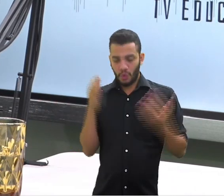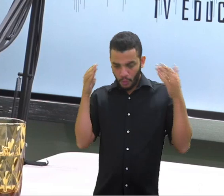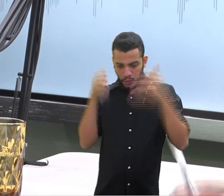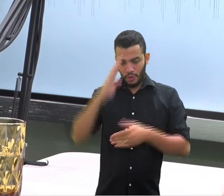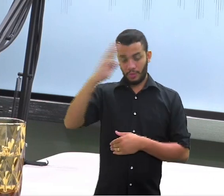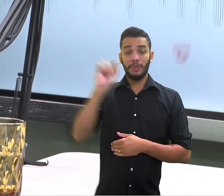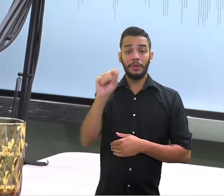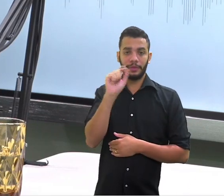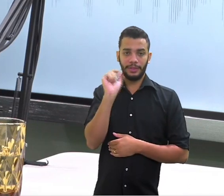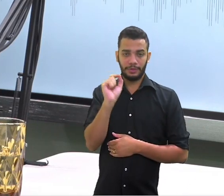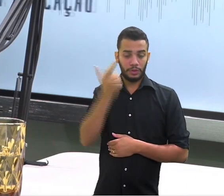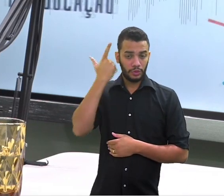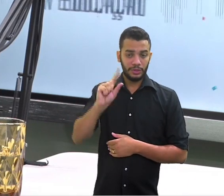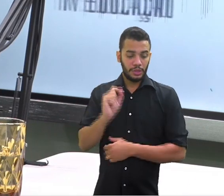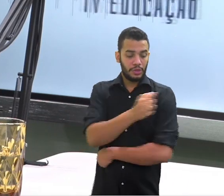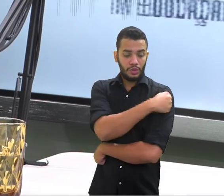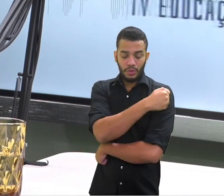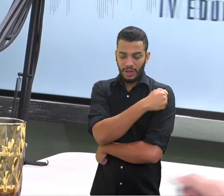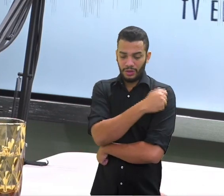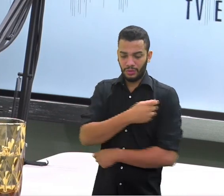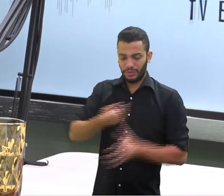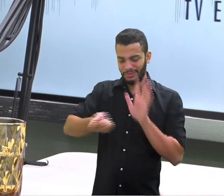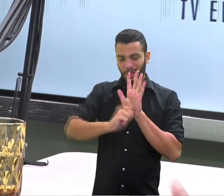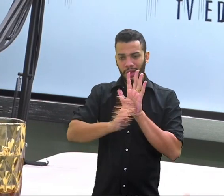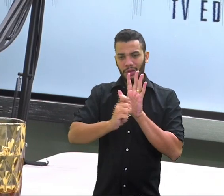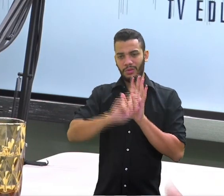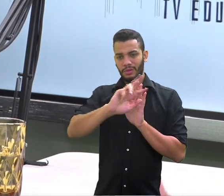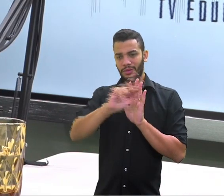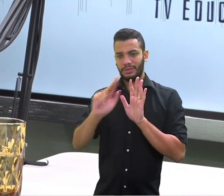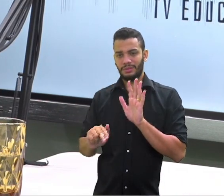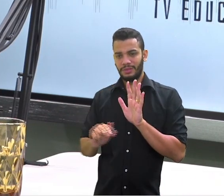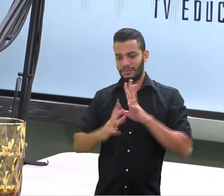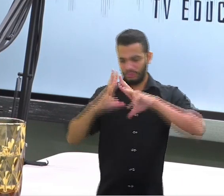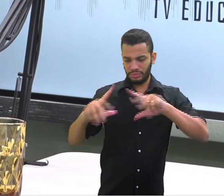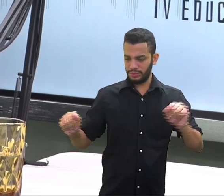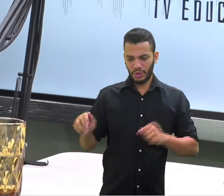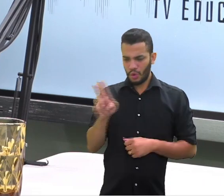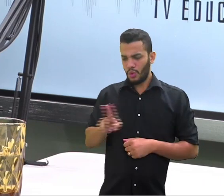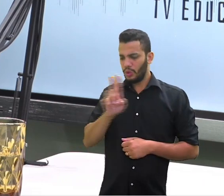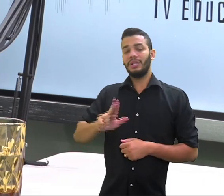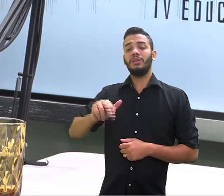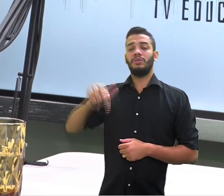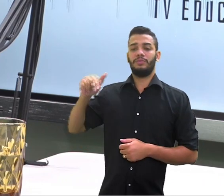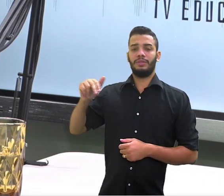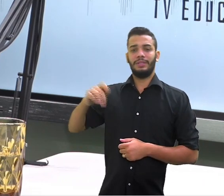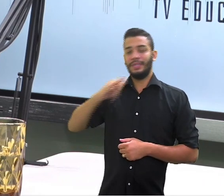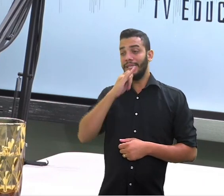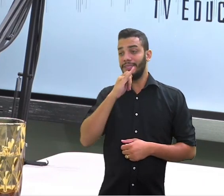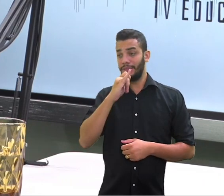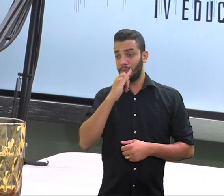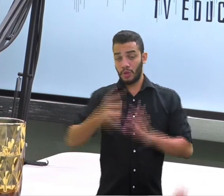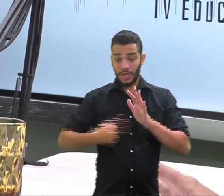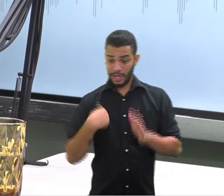os malefícios. Então não é novidade, não é algo que vai pegar o aluno de surpresa. Eu falei, não, eu sei onde isso vai me